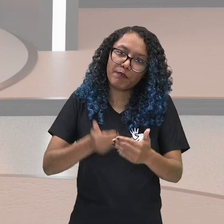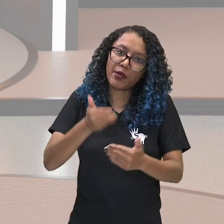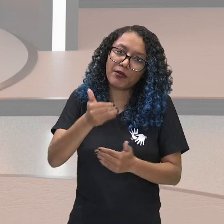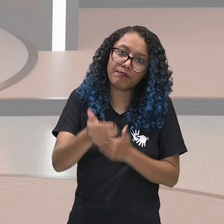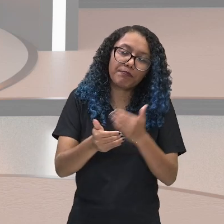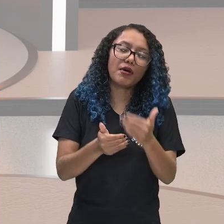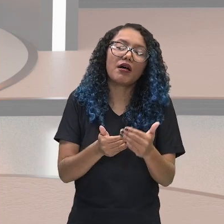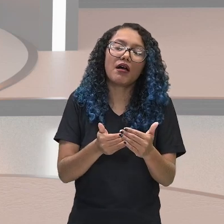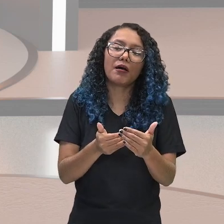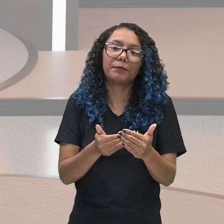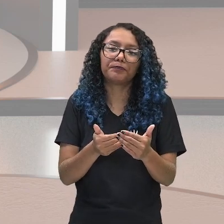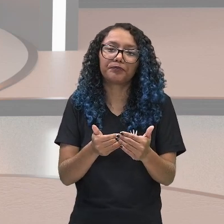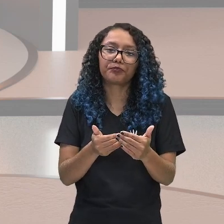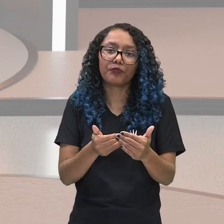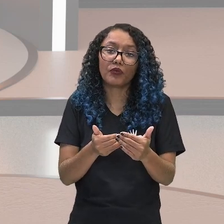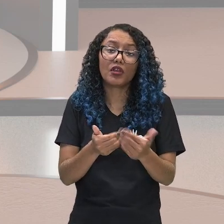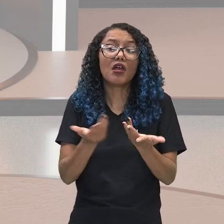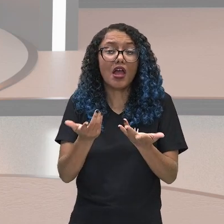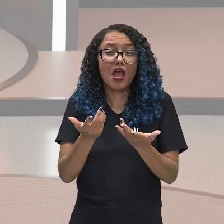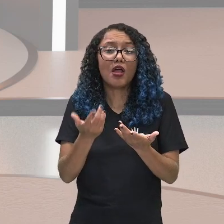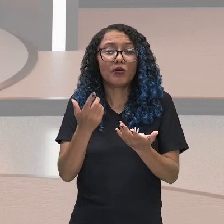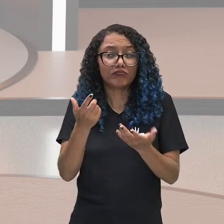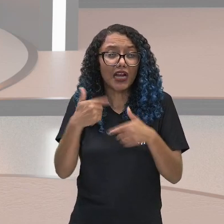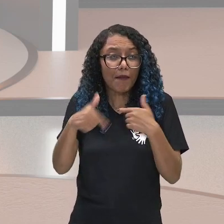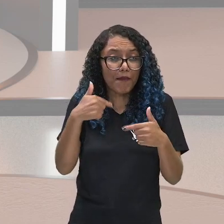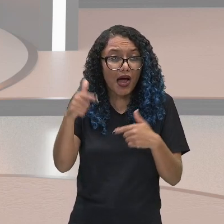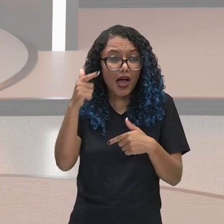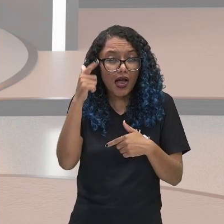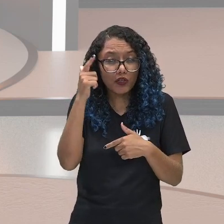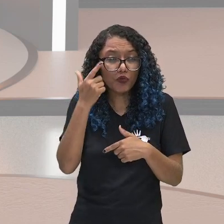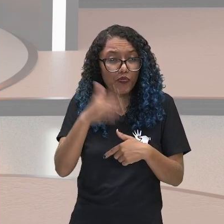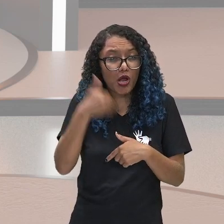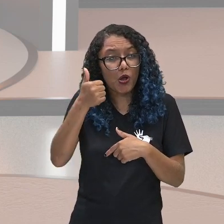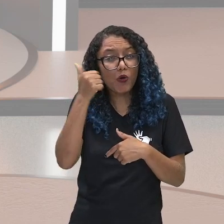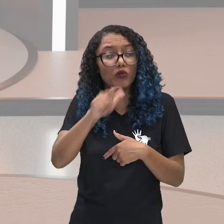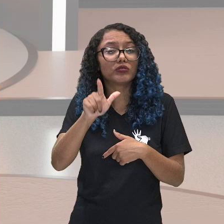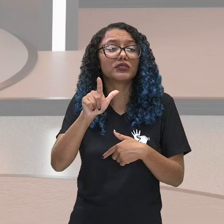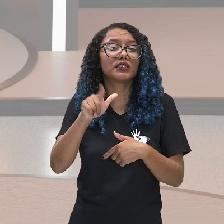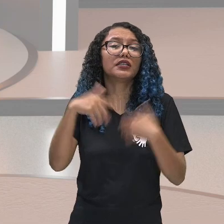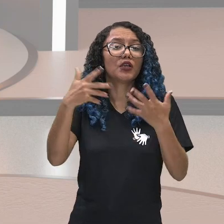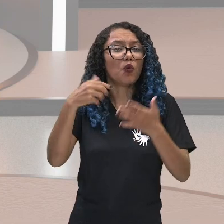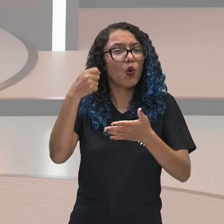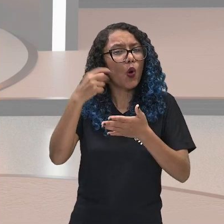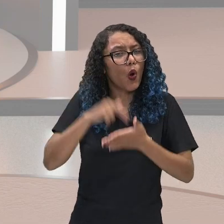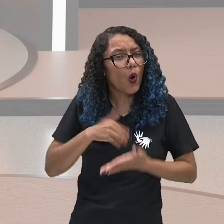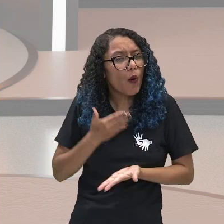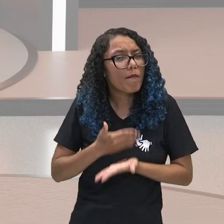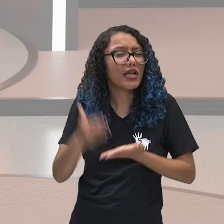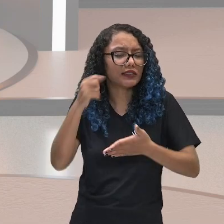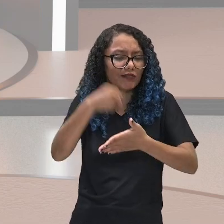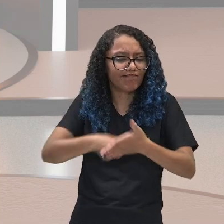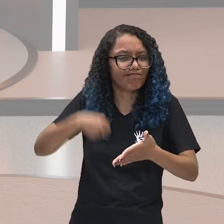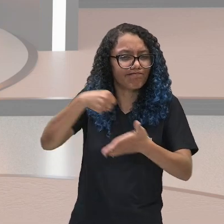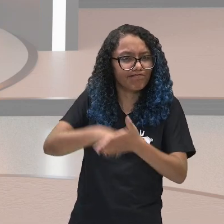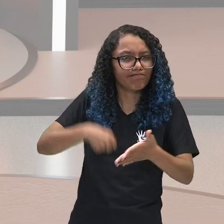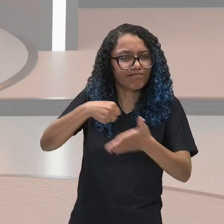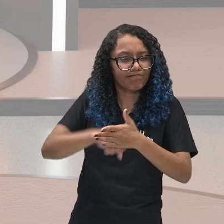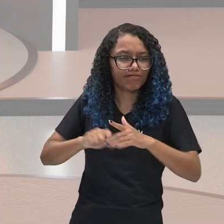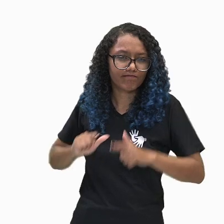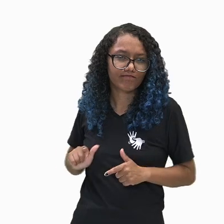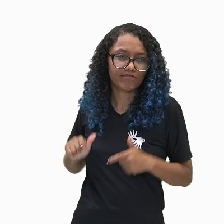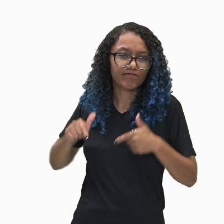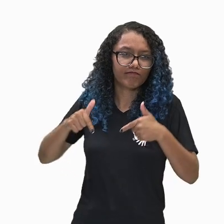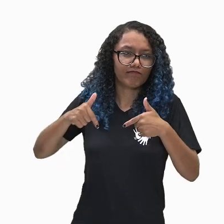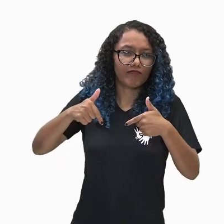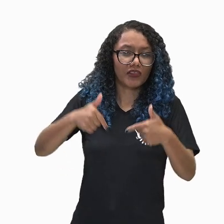a ter um emprego melhor. E aí eles vão ver que esse movimento, ele deve, não é mesmo? Ser encabeçado,